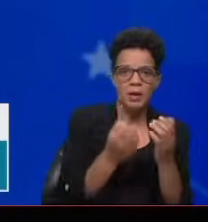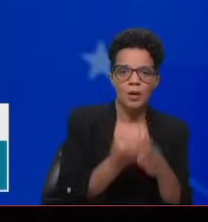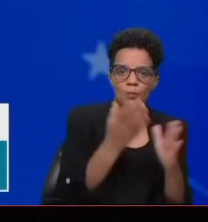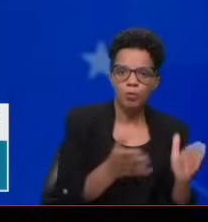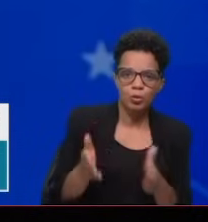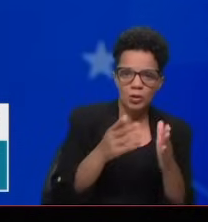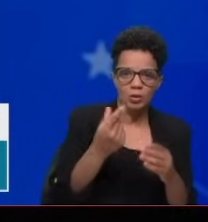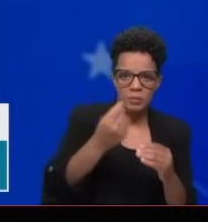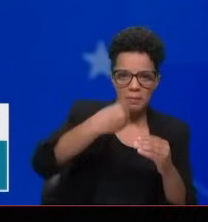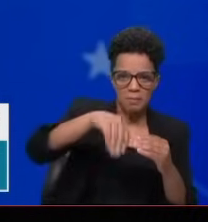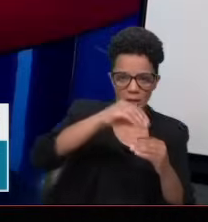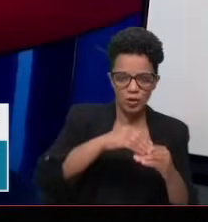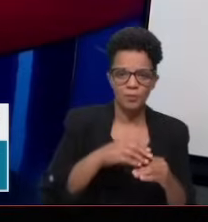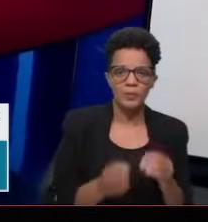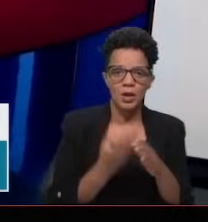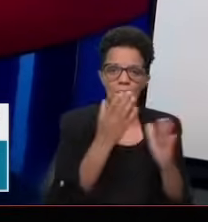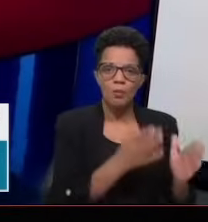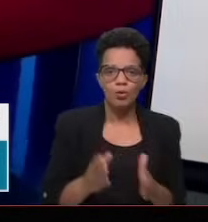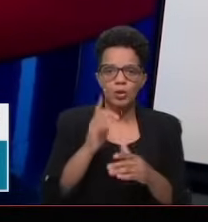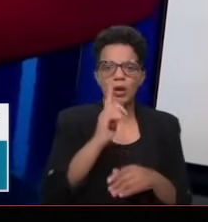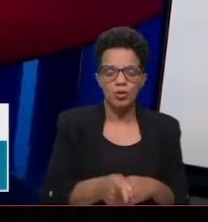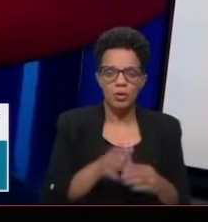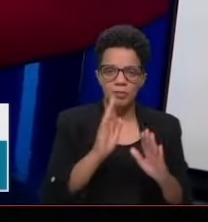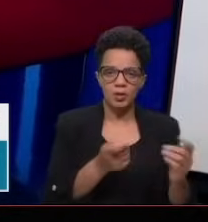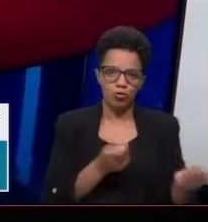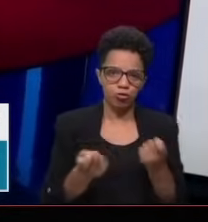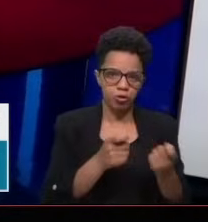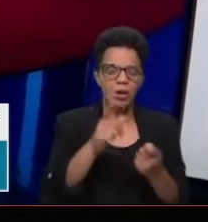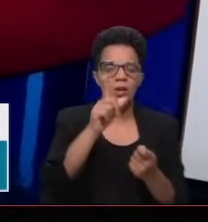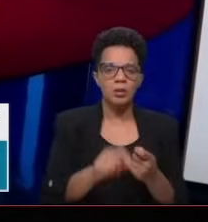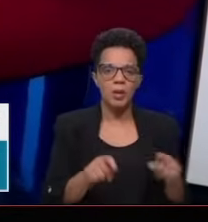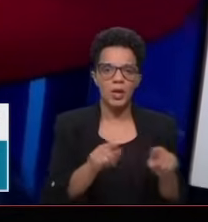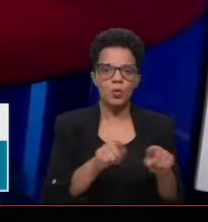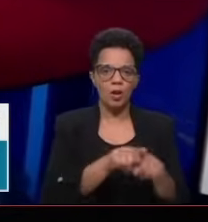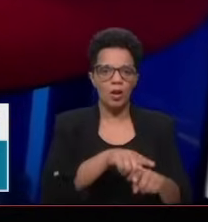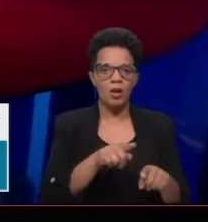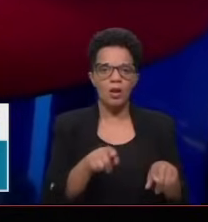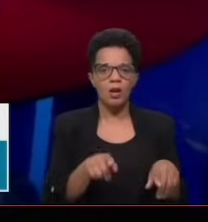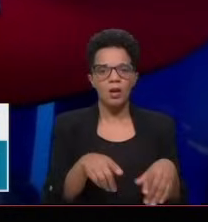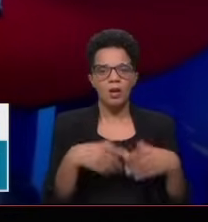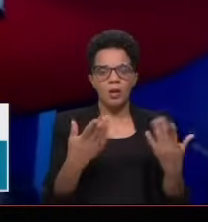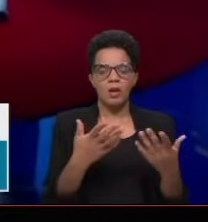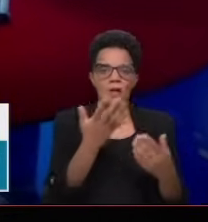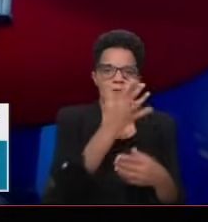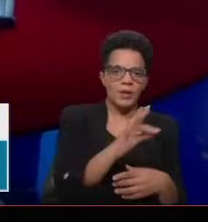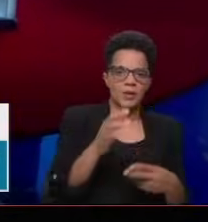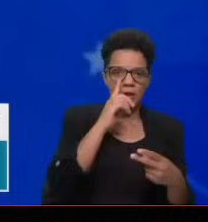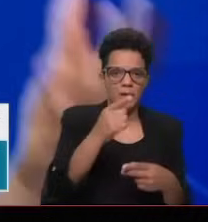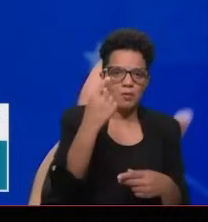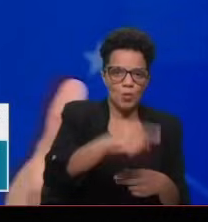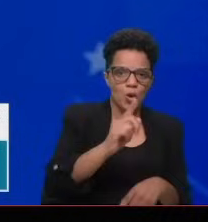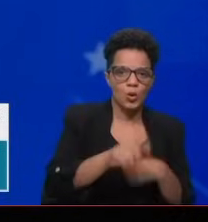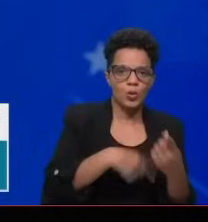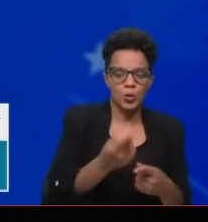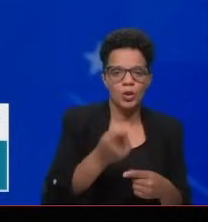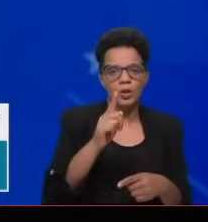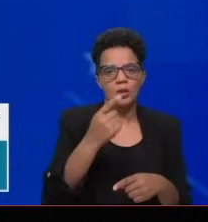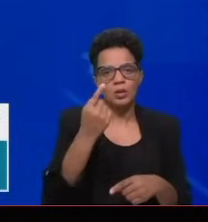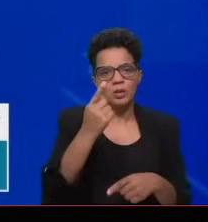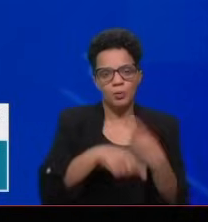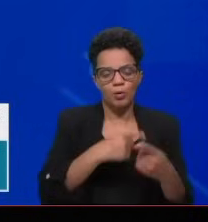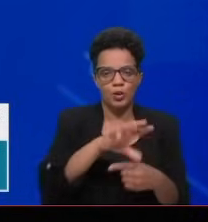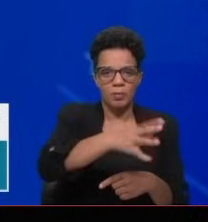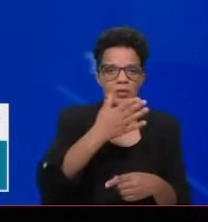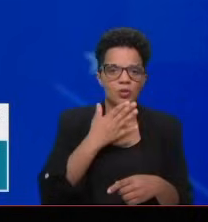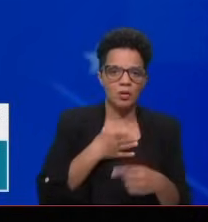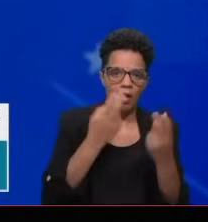mais a produção que tem que ser feita tem que ser coordenada e tem que ser descentralizada não pode ficar apenas na França e na Alemanha para depois não ficamos reféns apenas desses